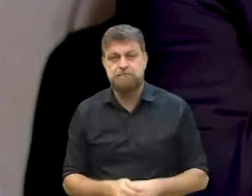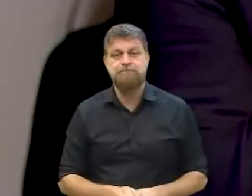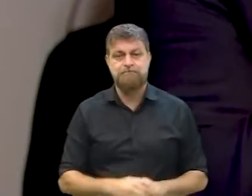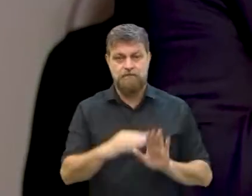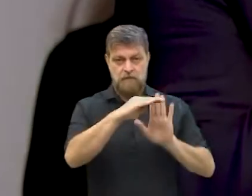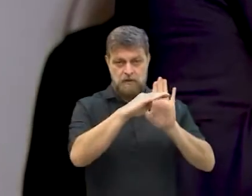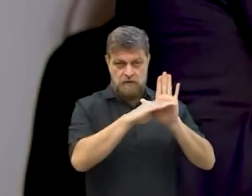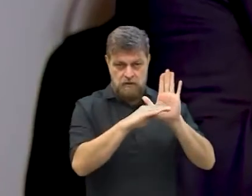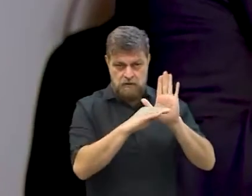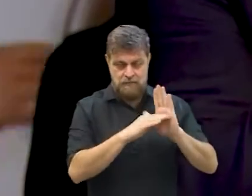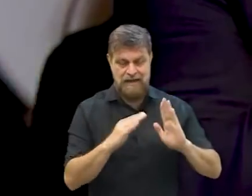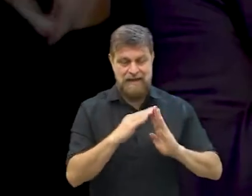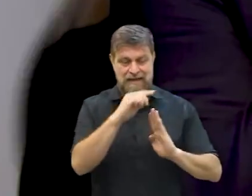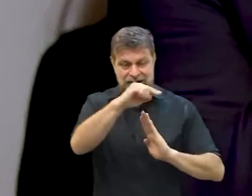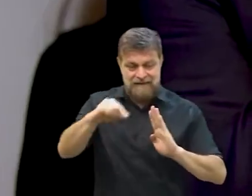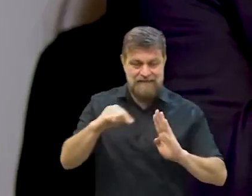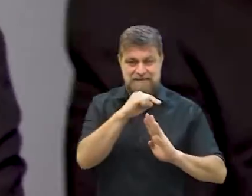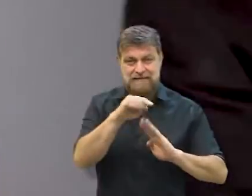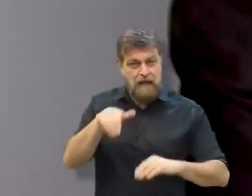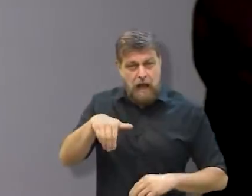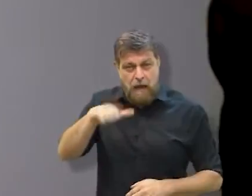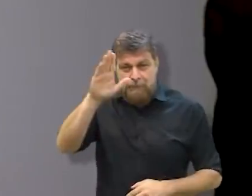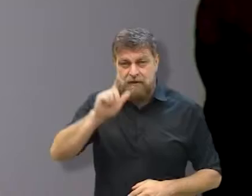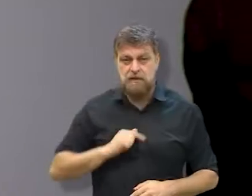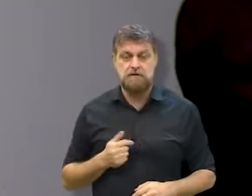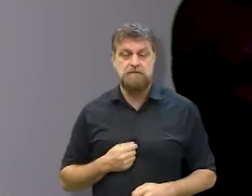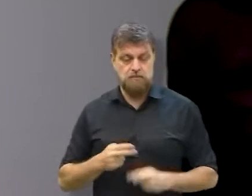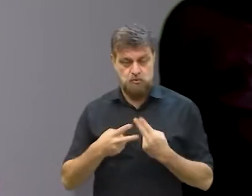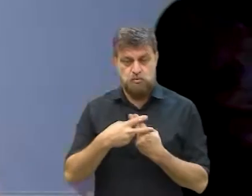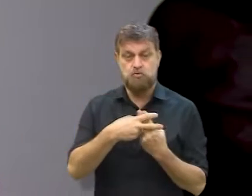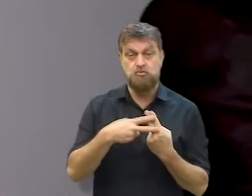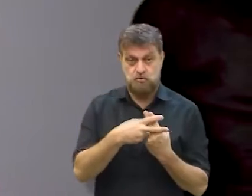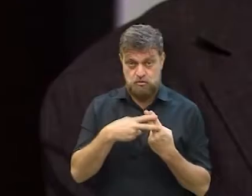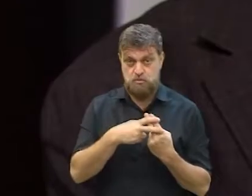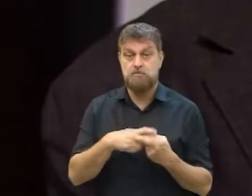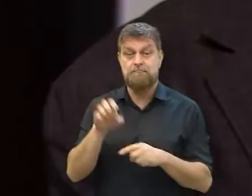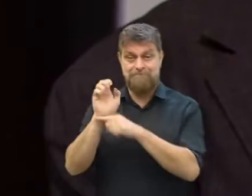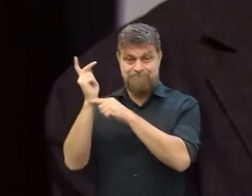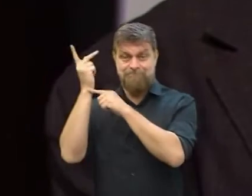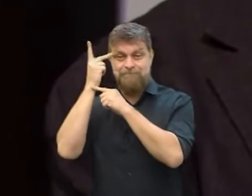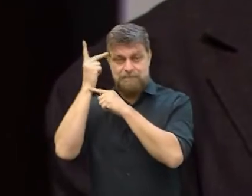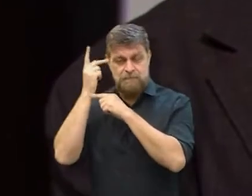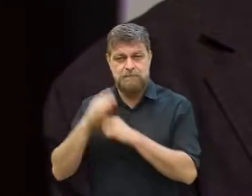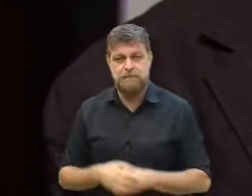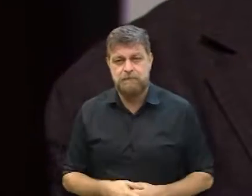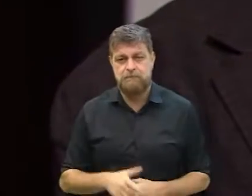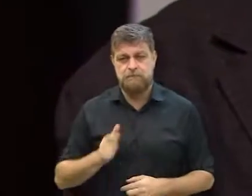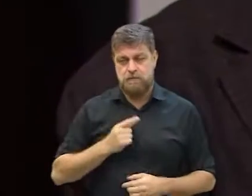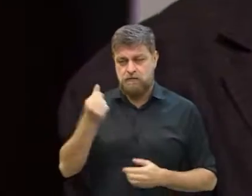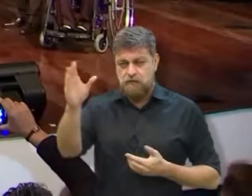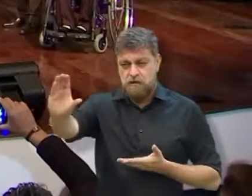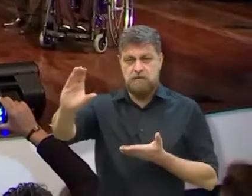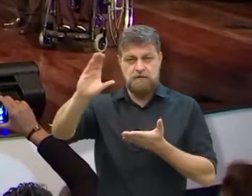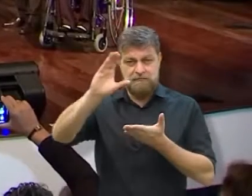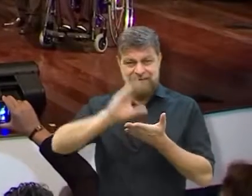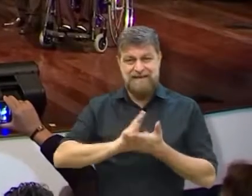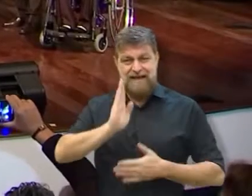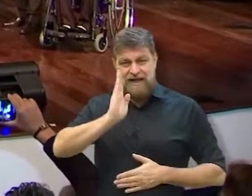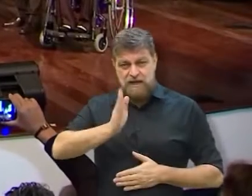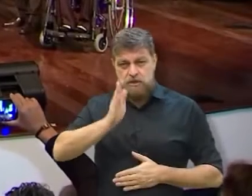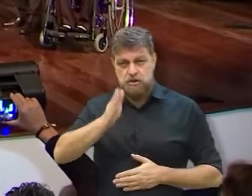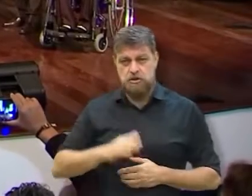O aporte vem do programa Mais Santas Casas, o maior da história do SUS do estado de São Paulo. Os recursos